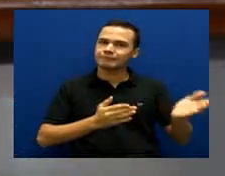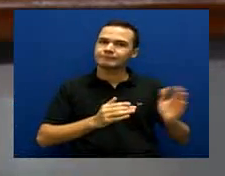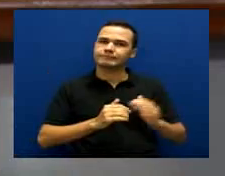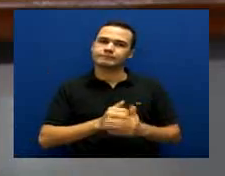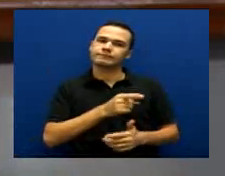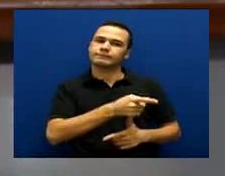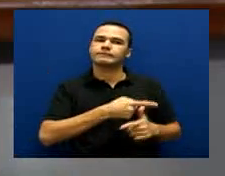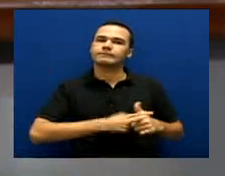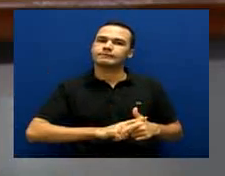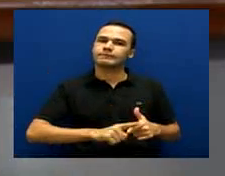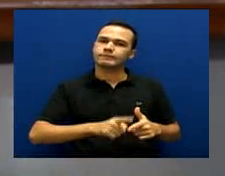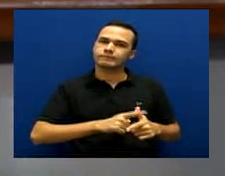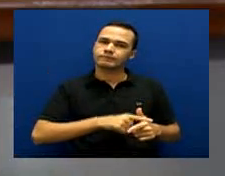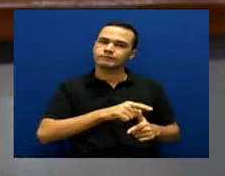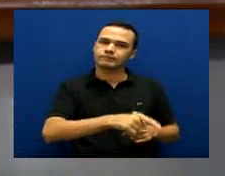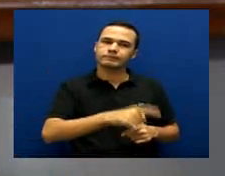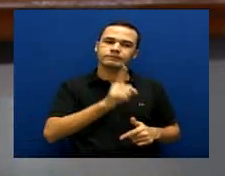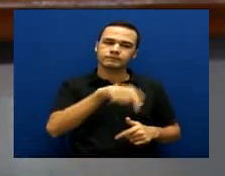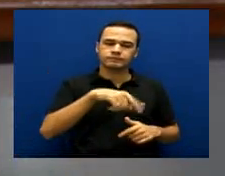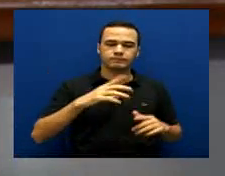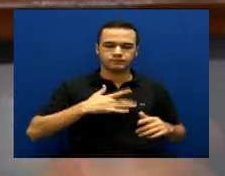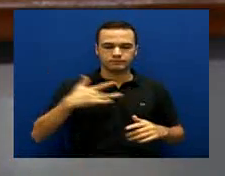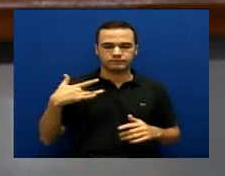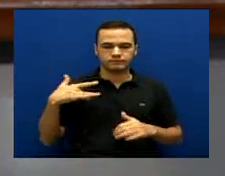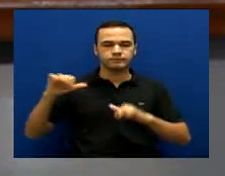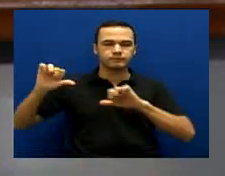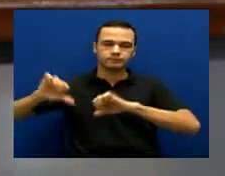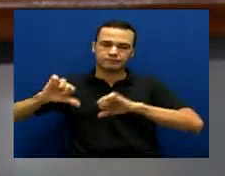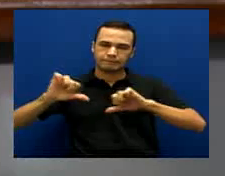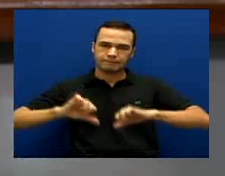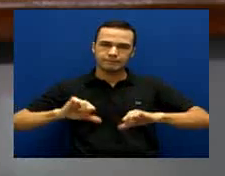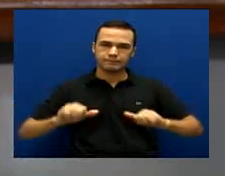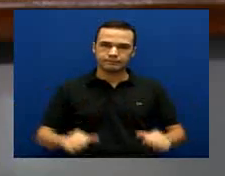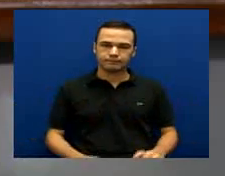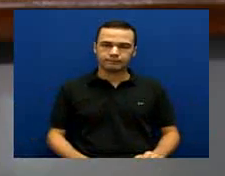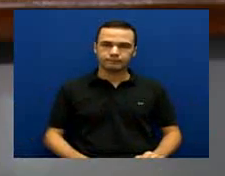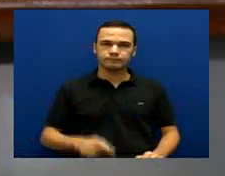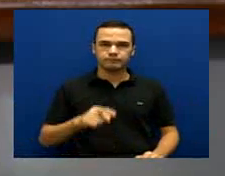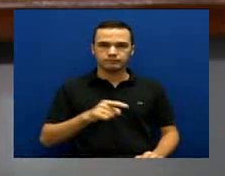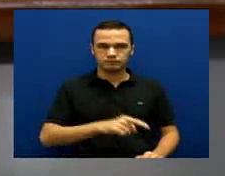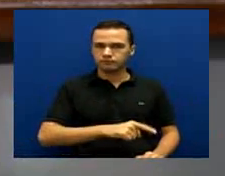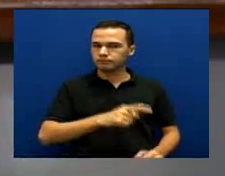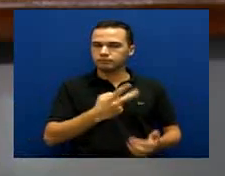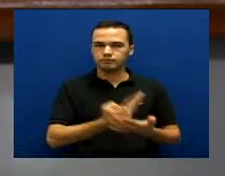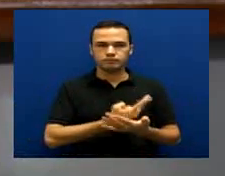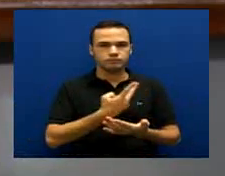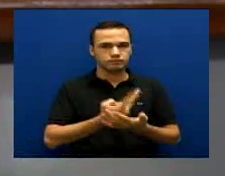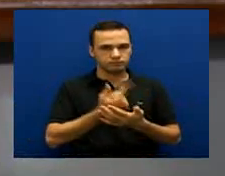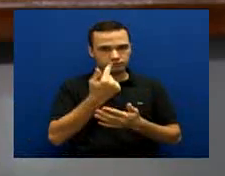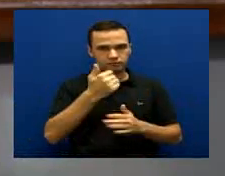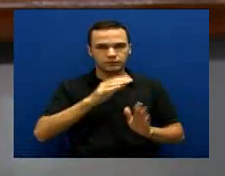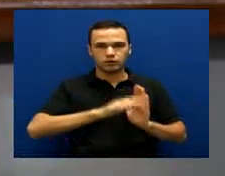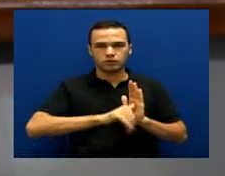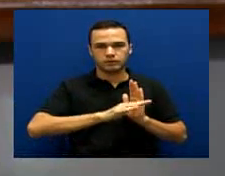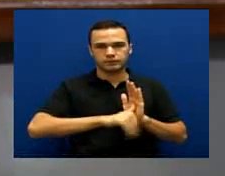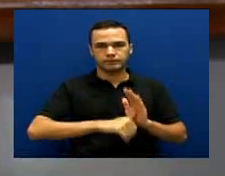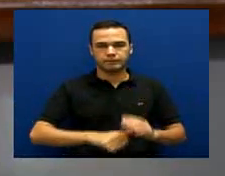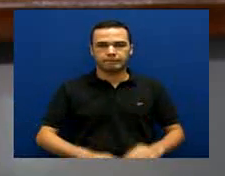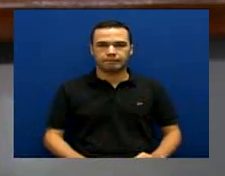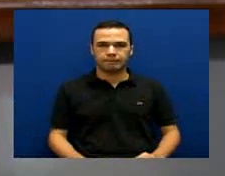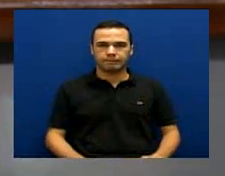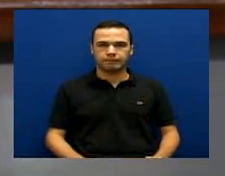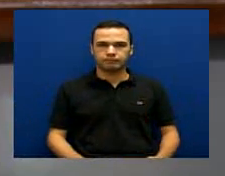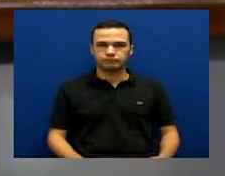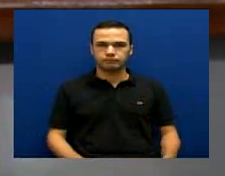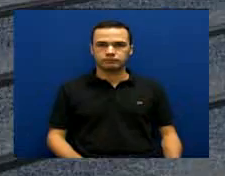dramática que se encontrava à saúde inclusive com com corrupção clara e desvio de recursos